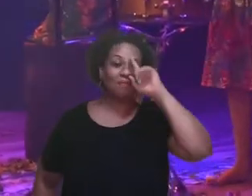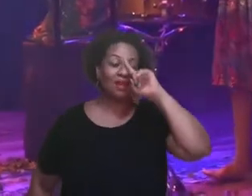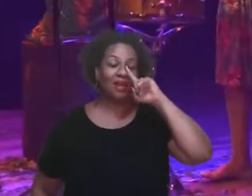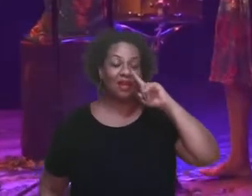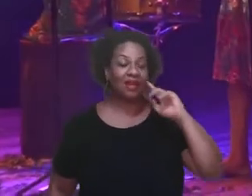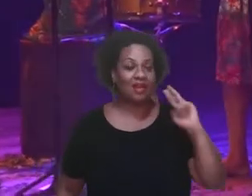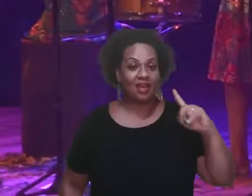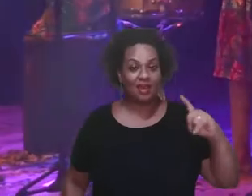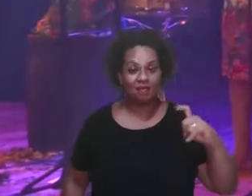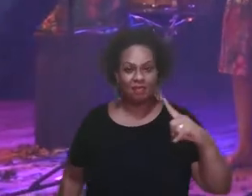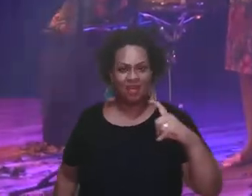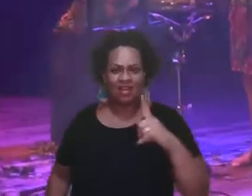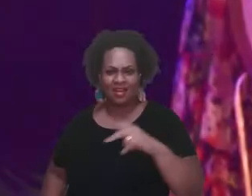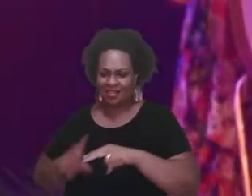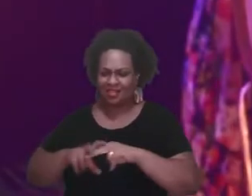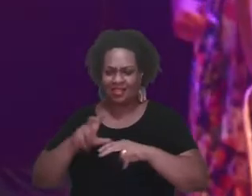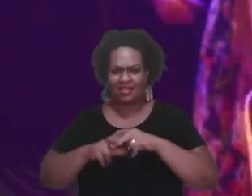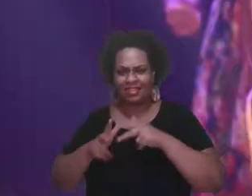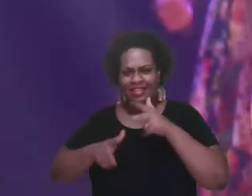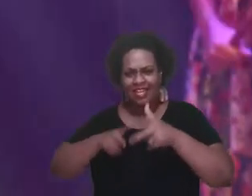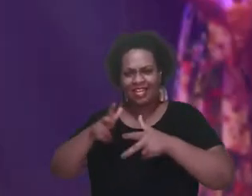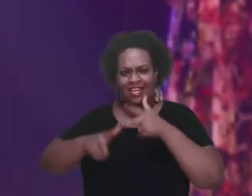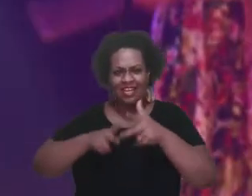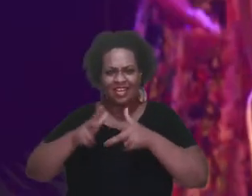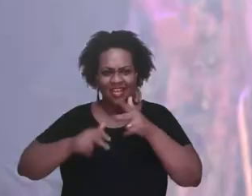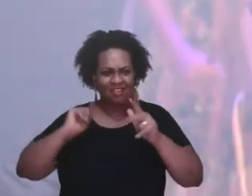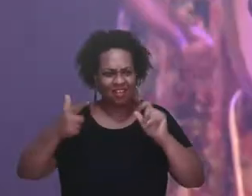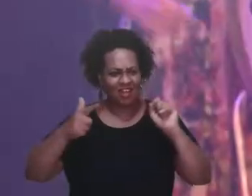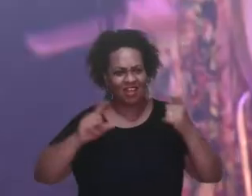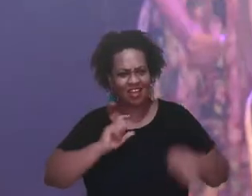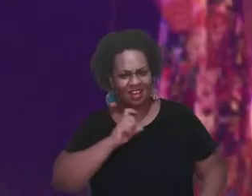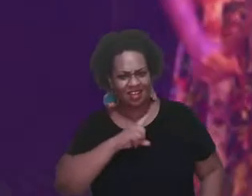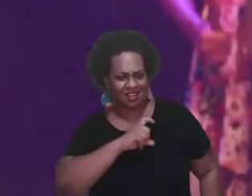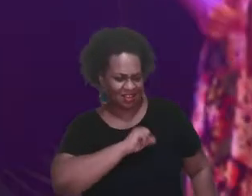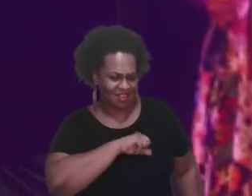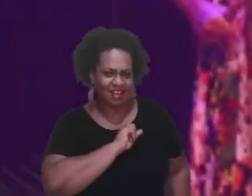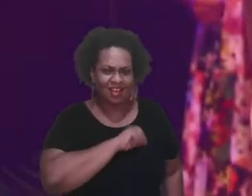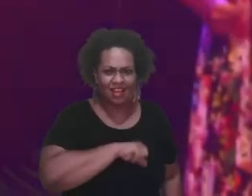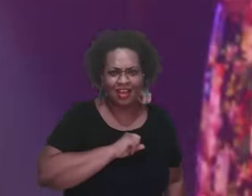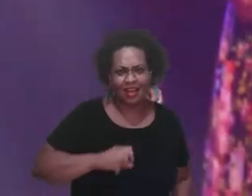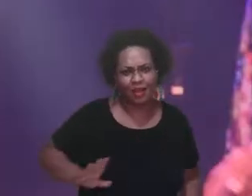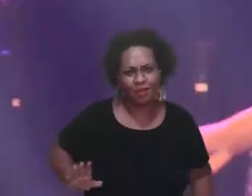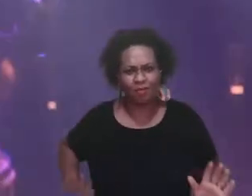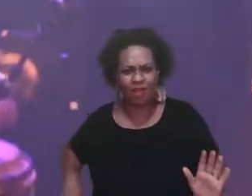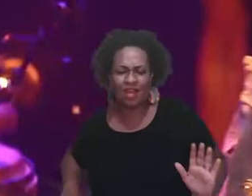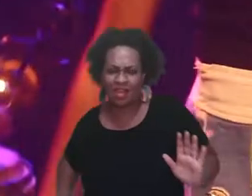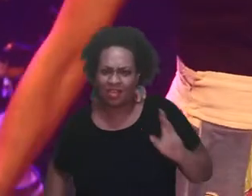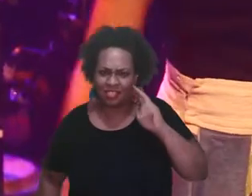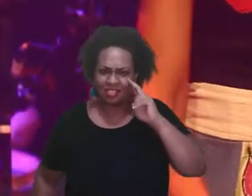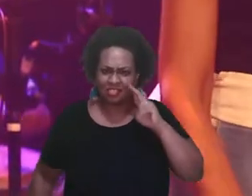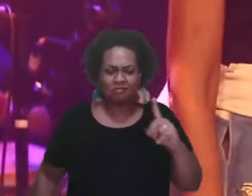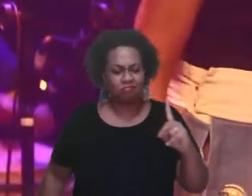eu ficar Barão sentado falando da vida dei a palavra para mauva de